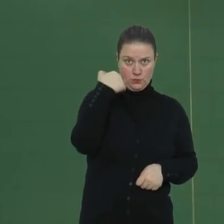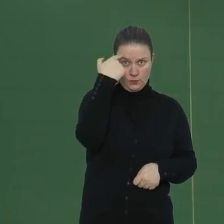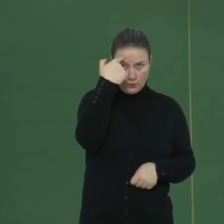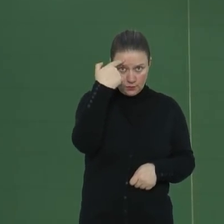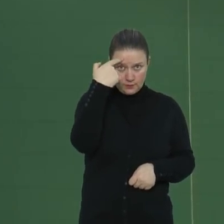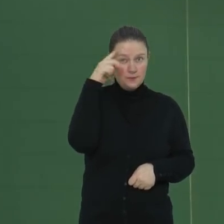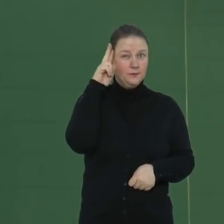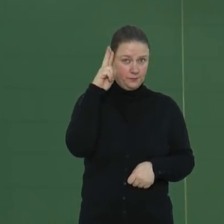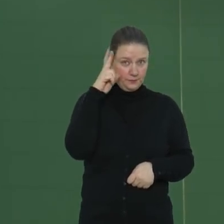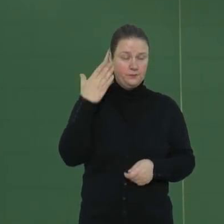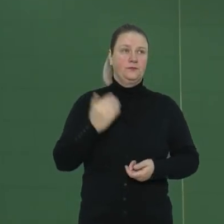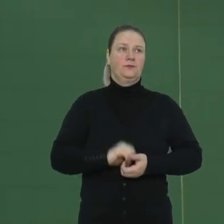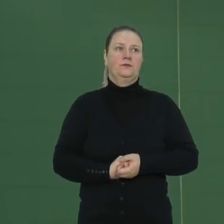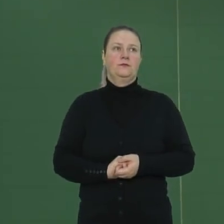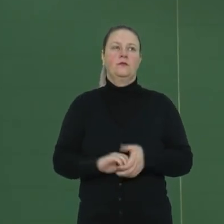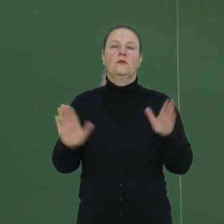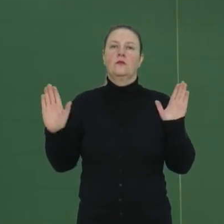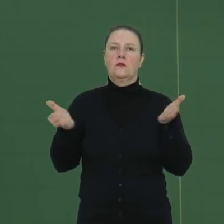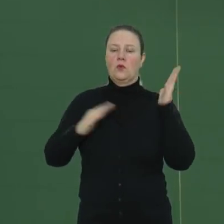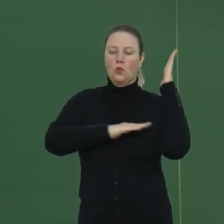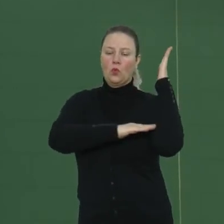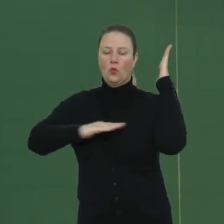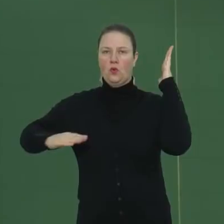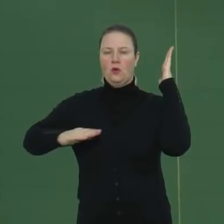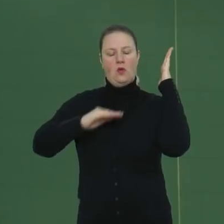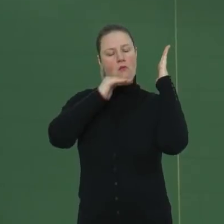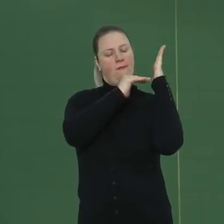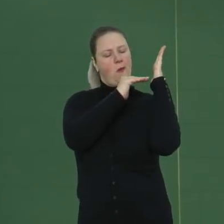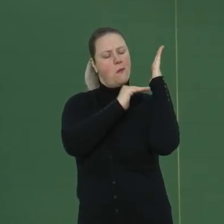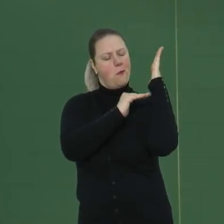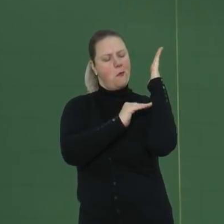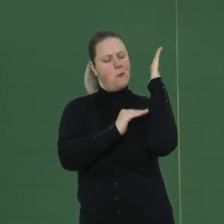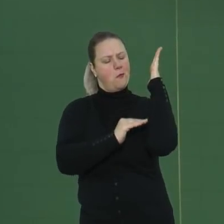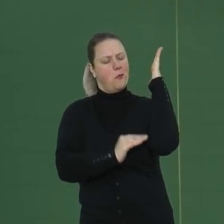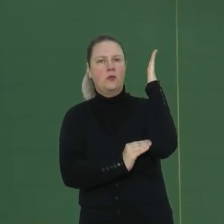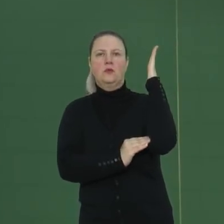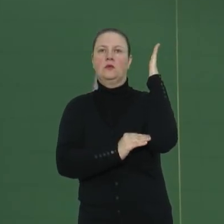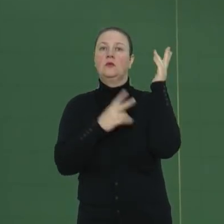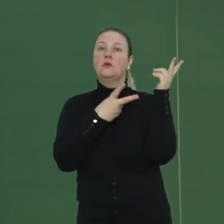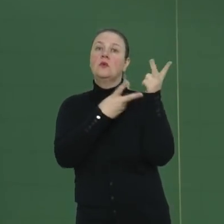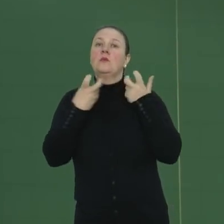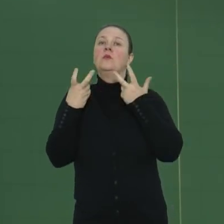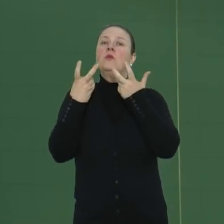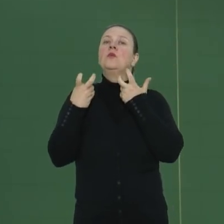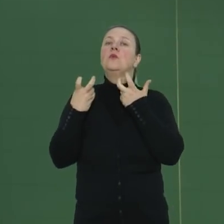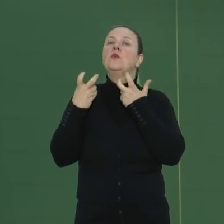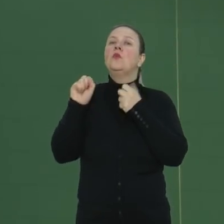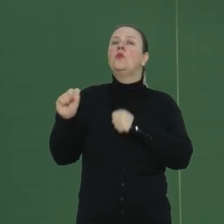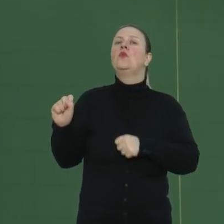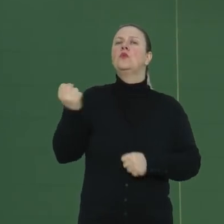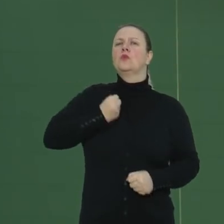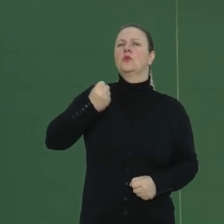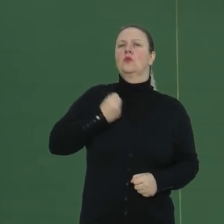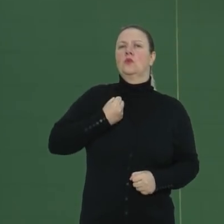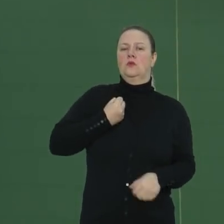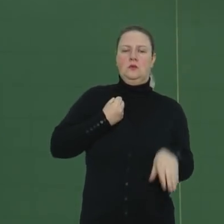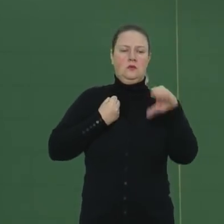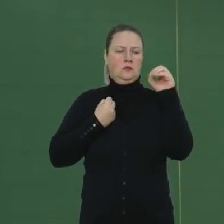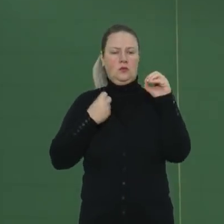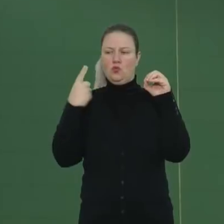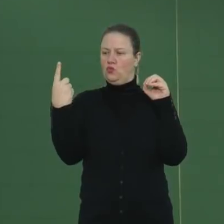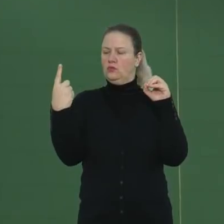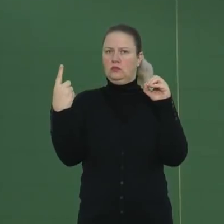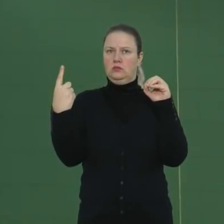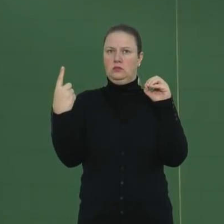aqui, como o nosso gráfico ele é o que ele está decrescendo, por quê? Percebam que esse valor aqui ele está entre quem? Entre 0 e 1, né?